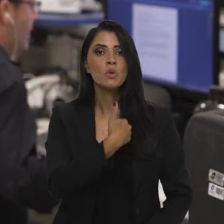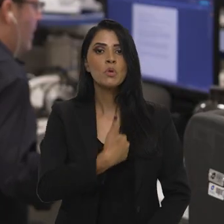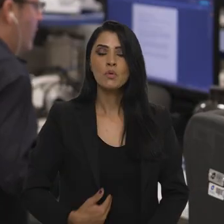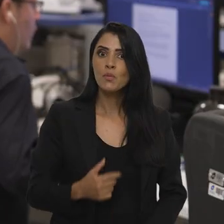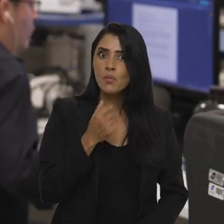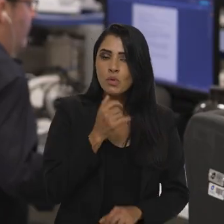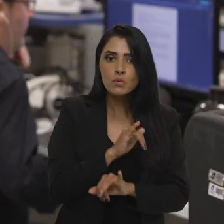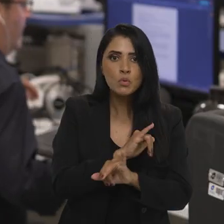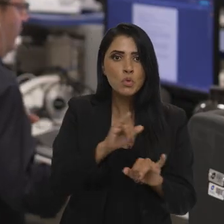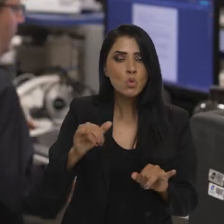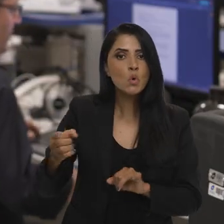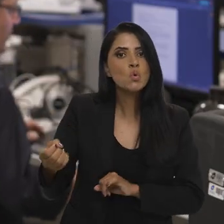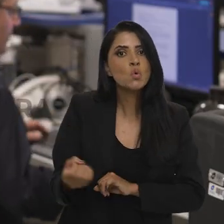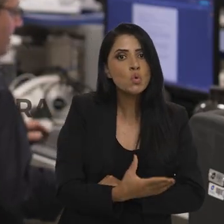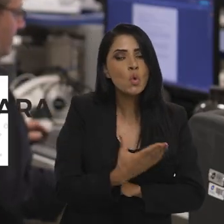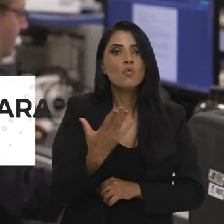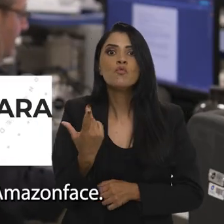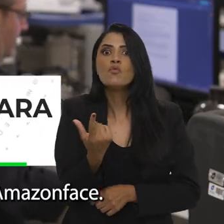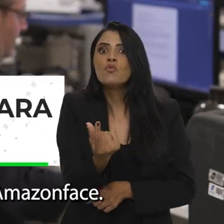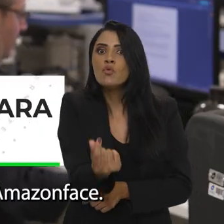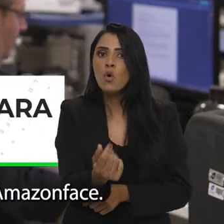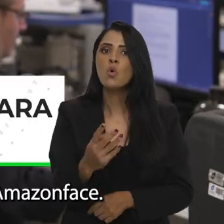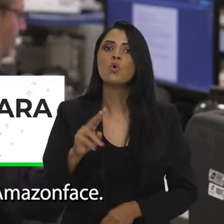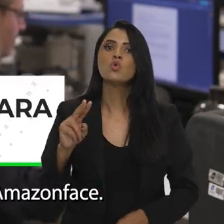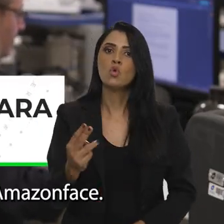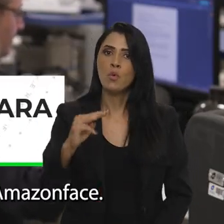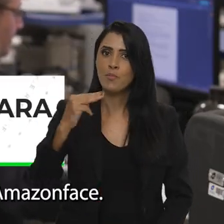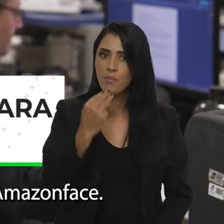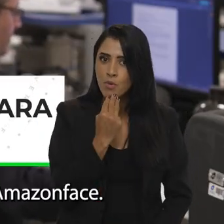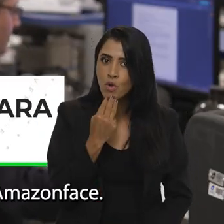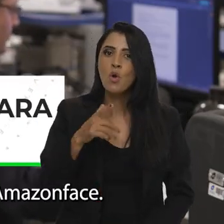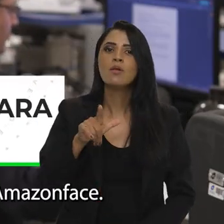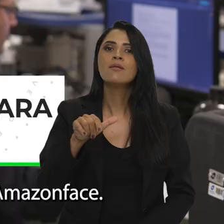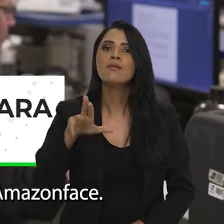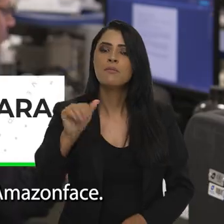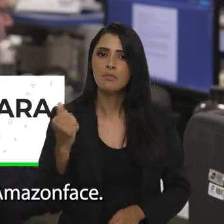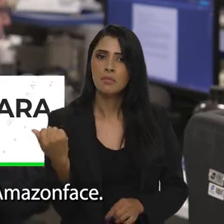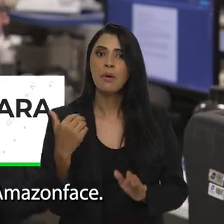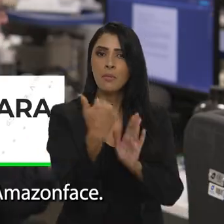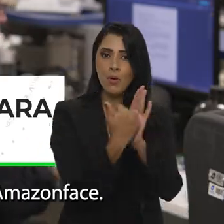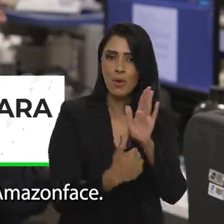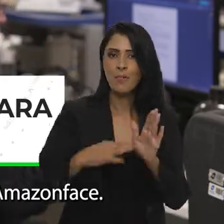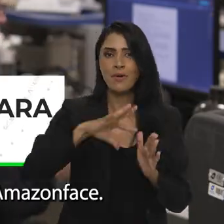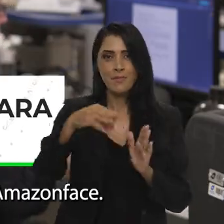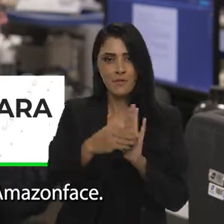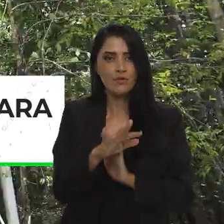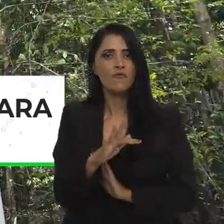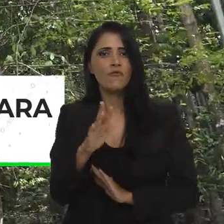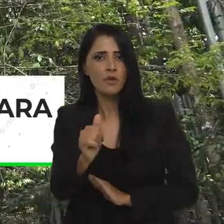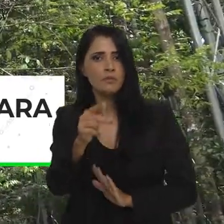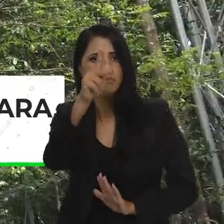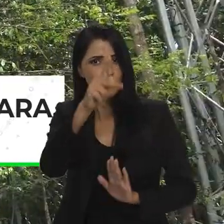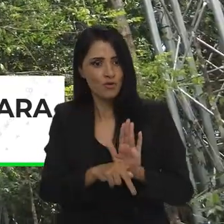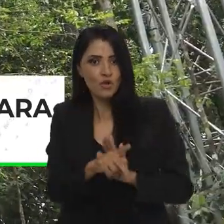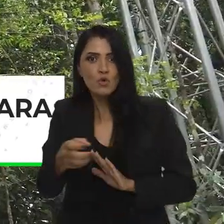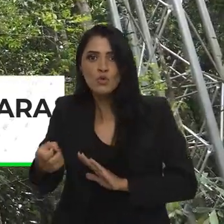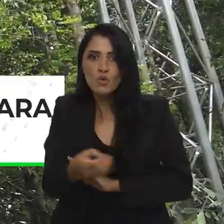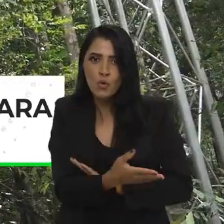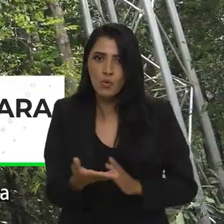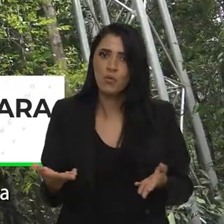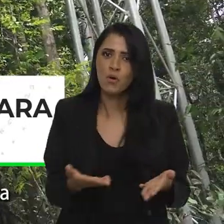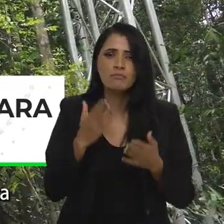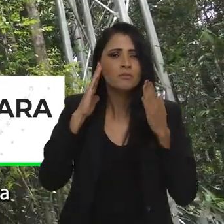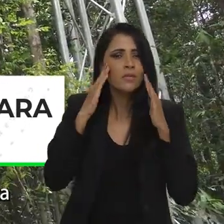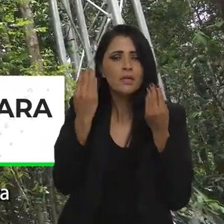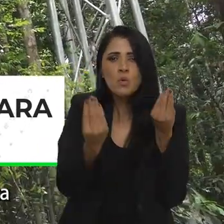O governo britânico anunciou um novo aporte no valor de 2 milhões de libras para o programa Amazon Face, um projeto